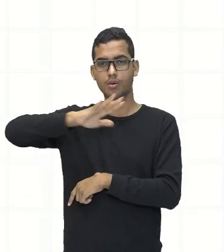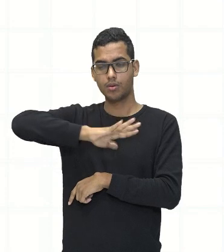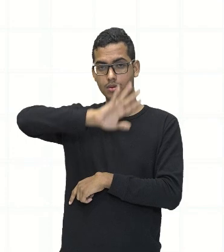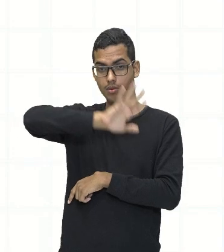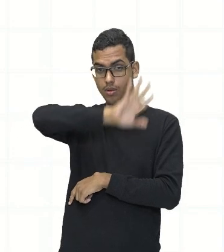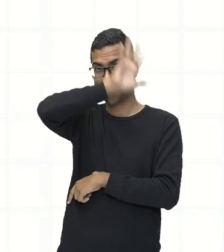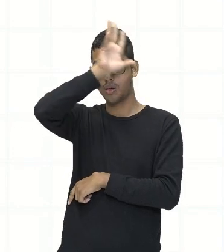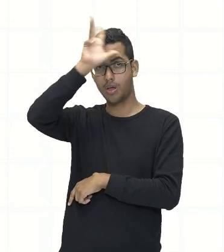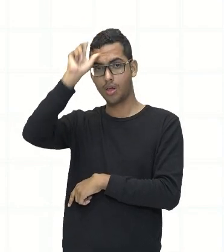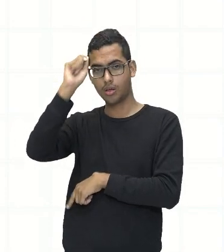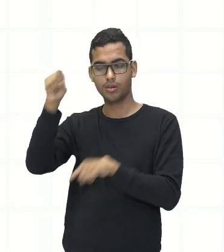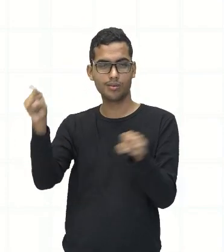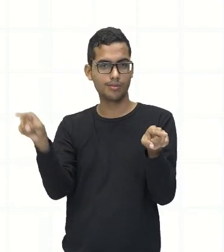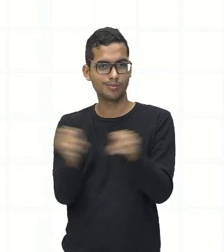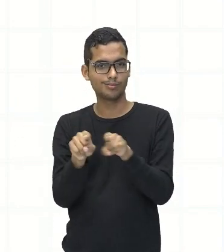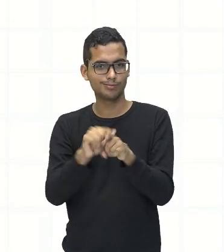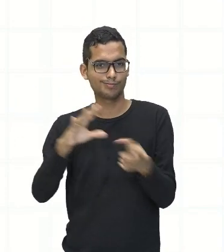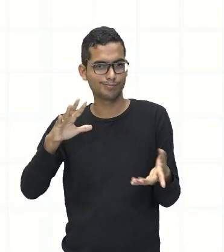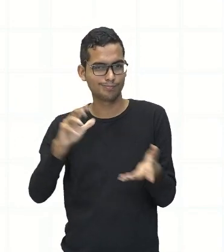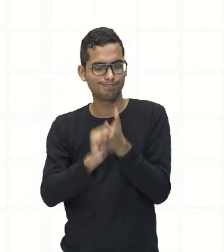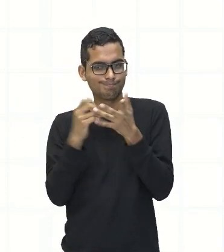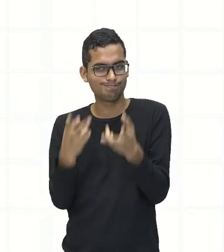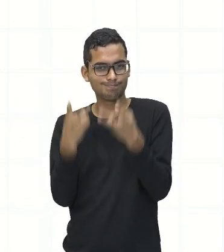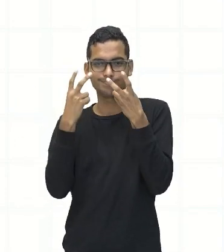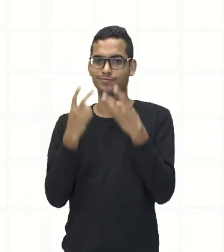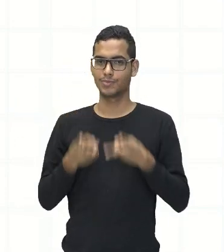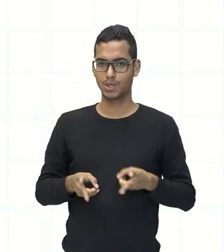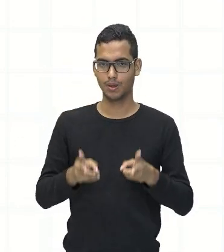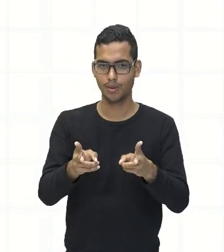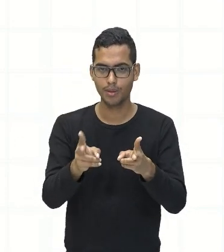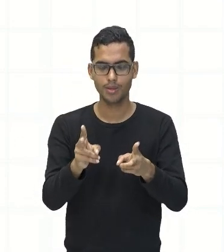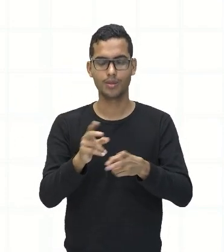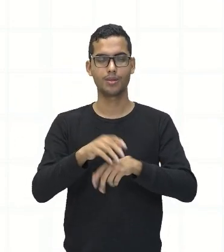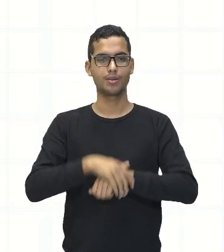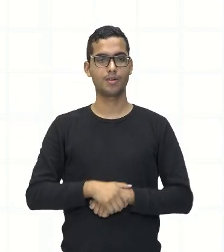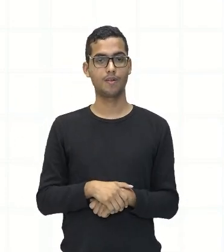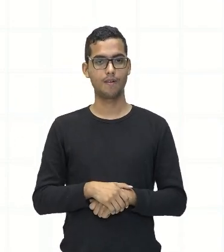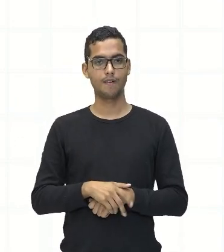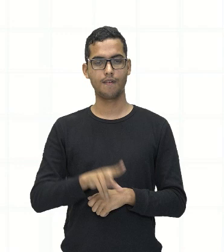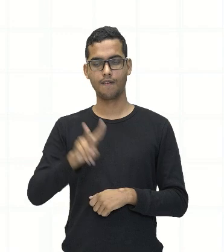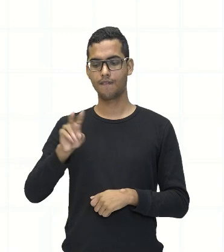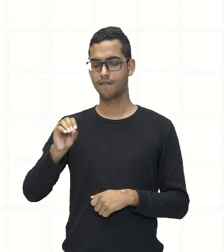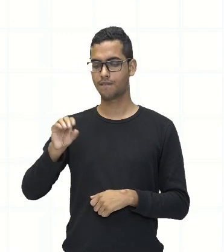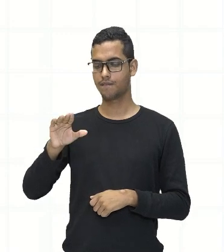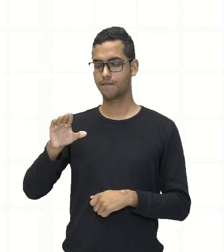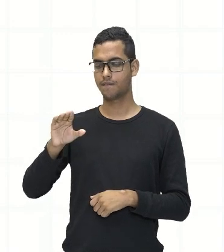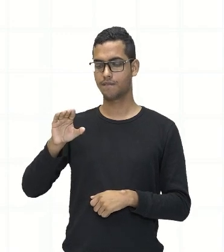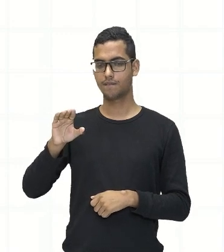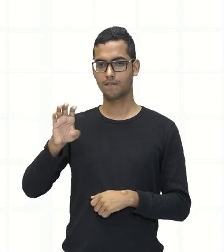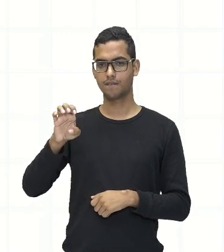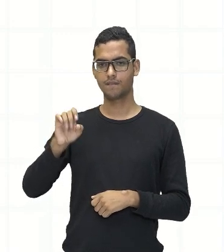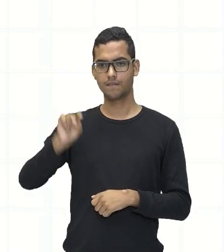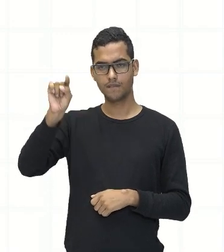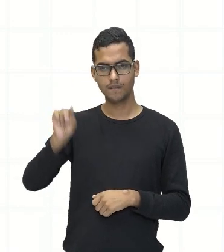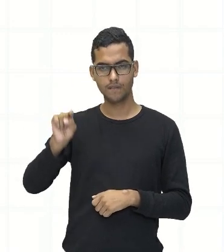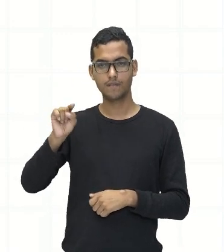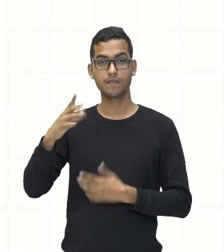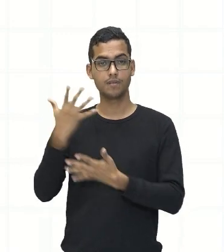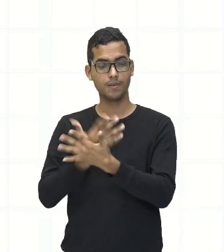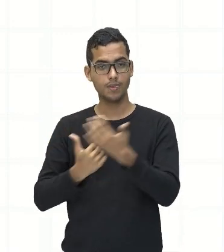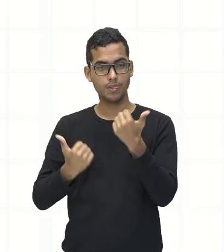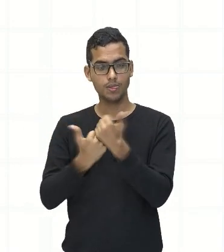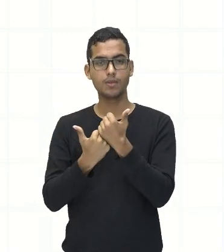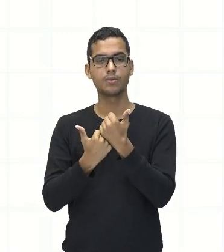sido registrado com muita frequência, em que o você tem justamente